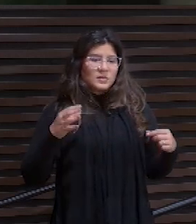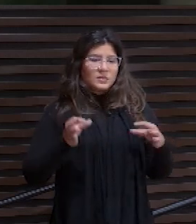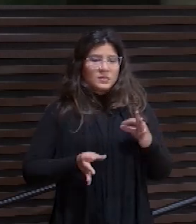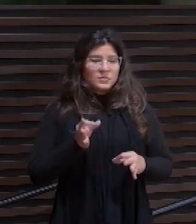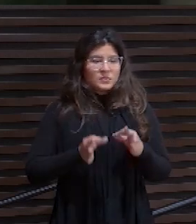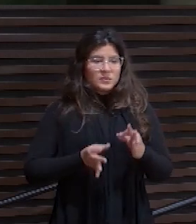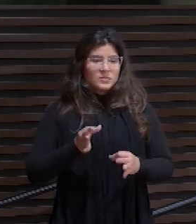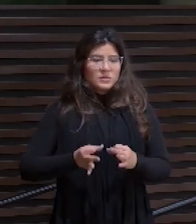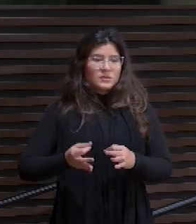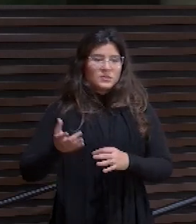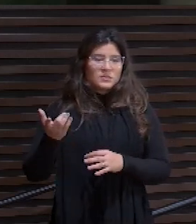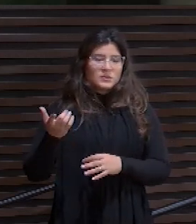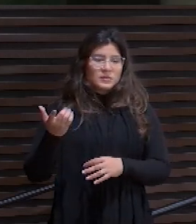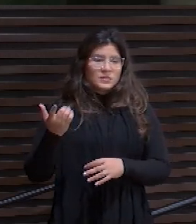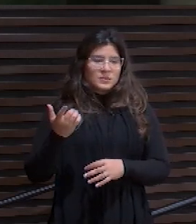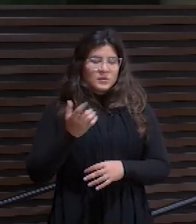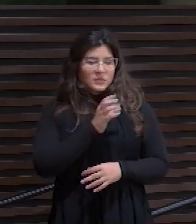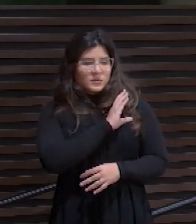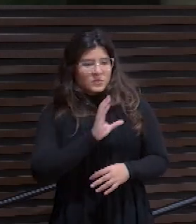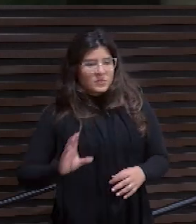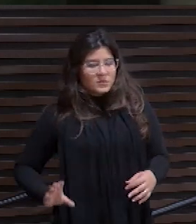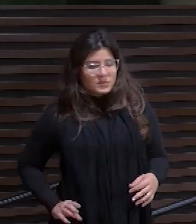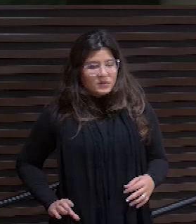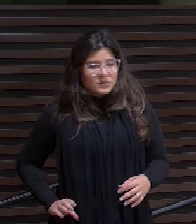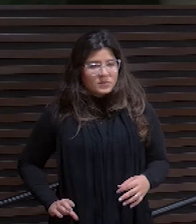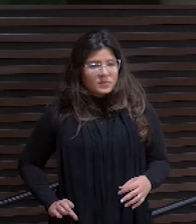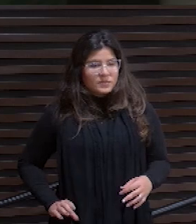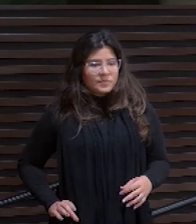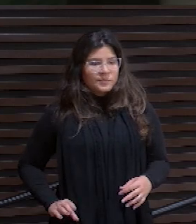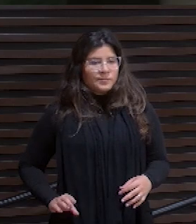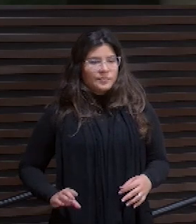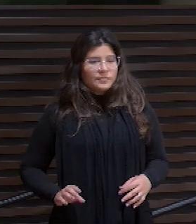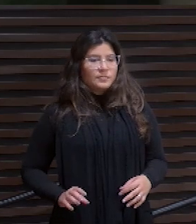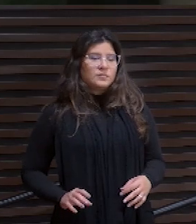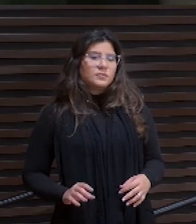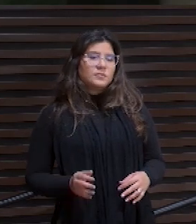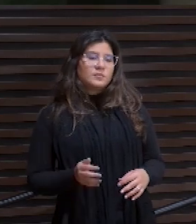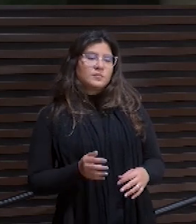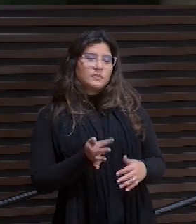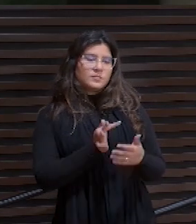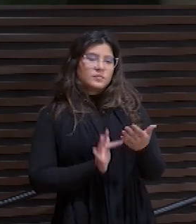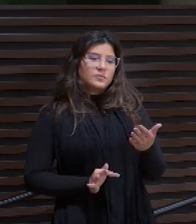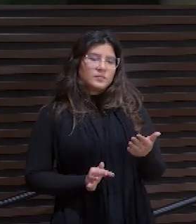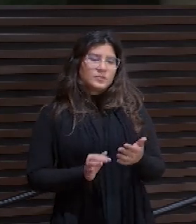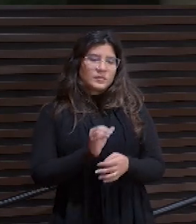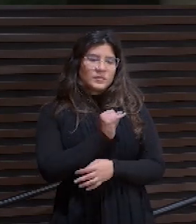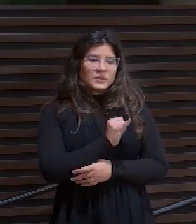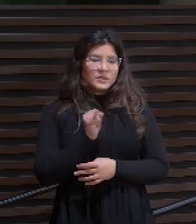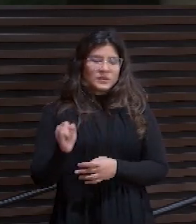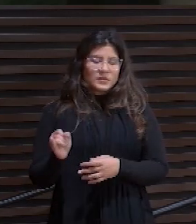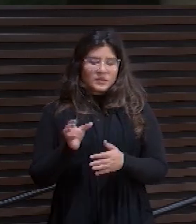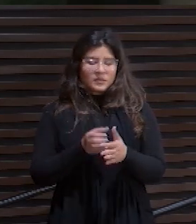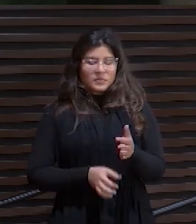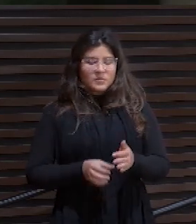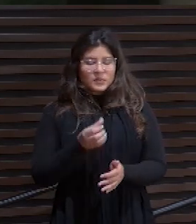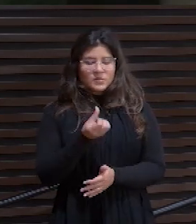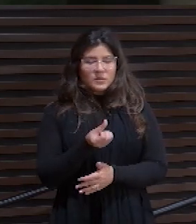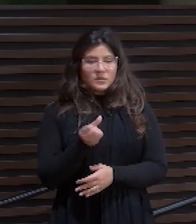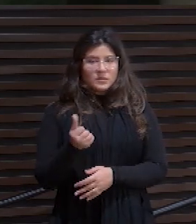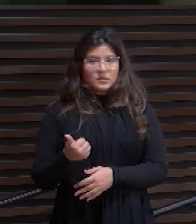um texto que está lá, é um texto do profeta Isaías, Isaías capítulo 61,